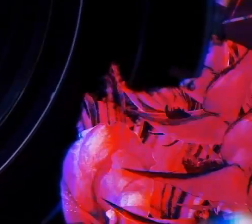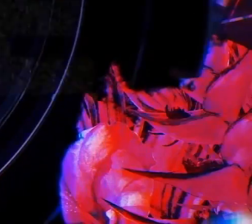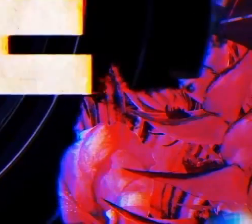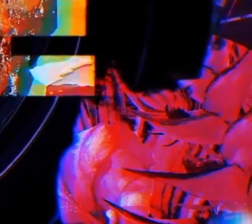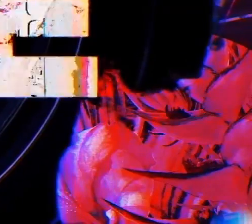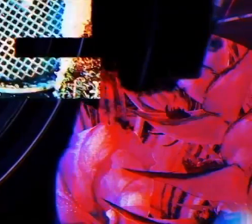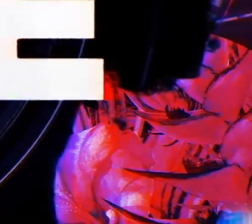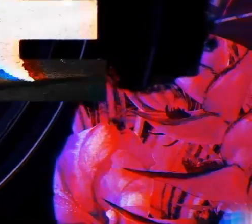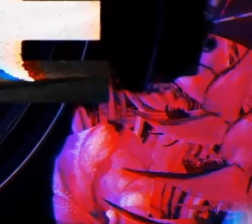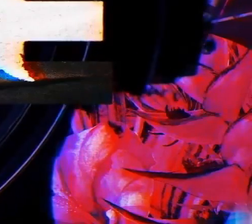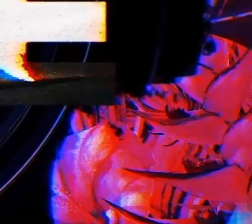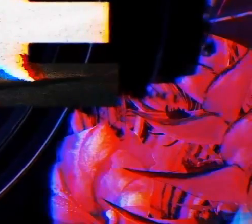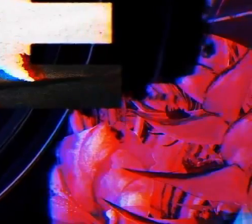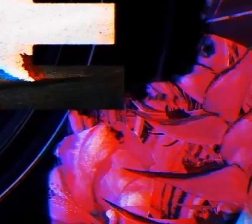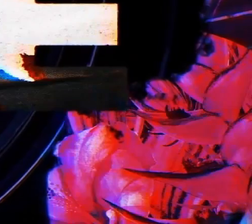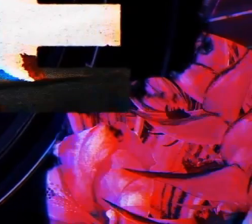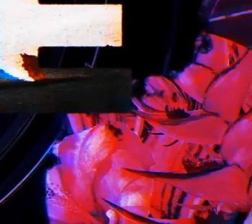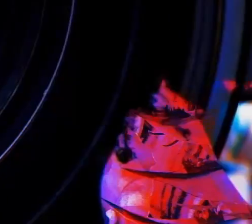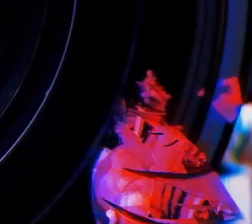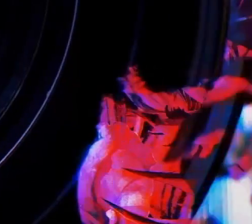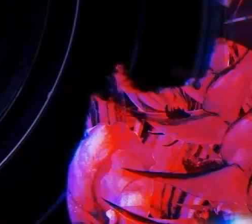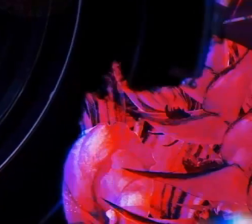pouca diversão.